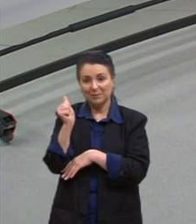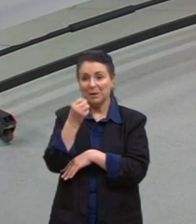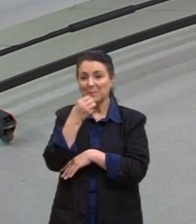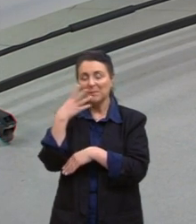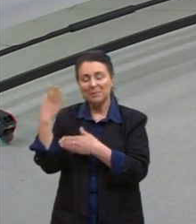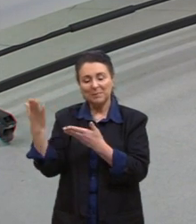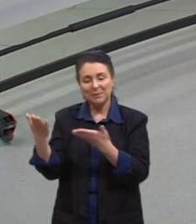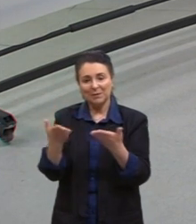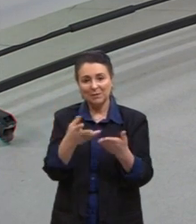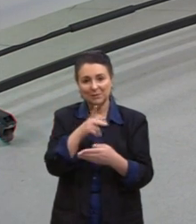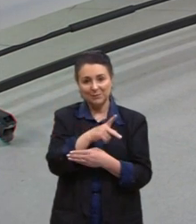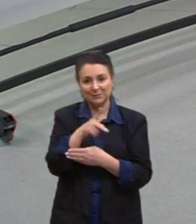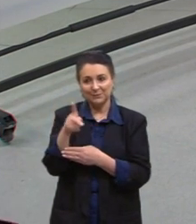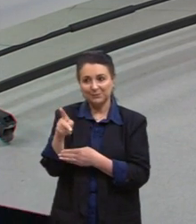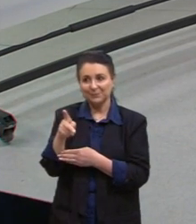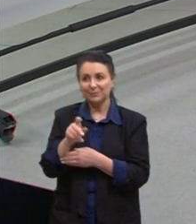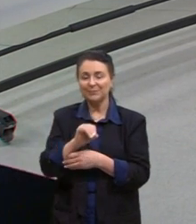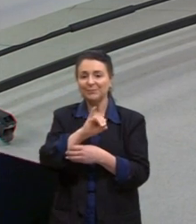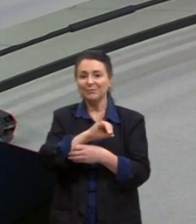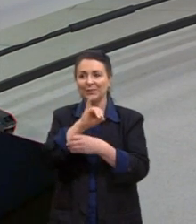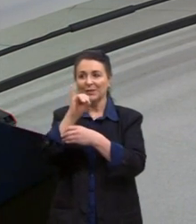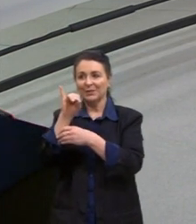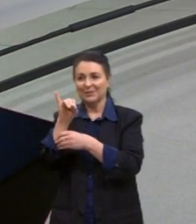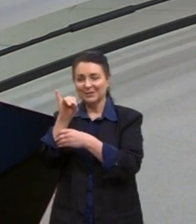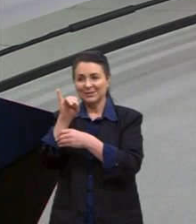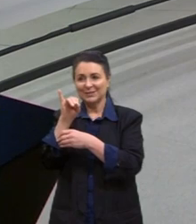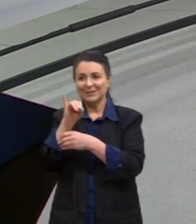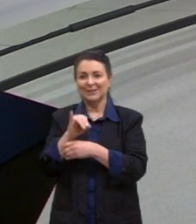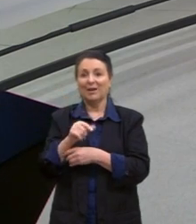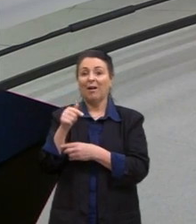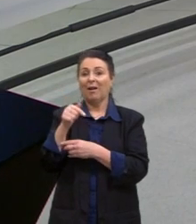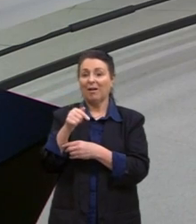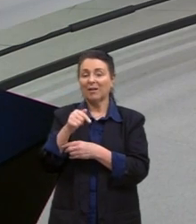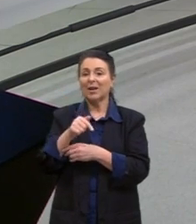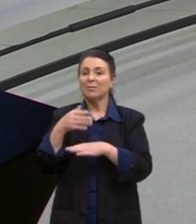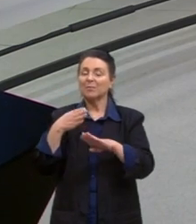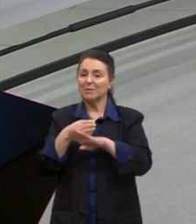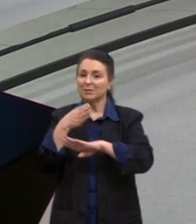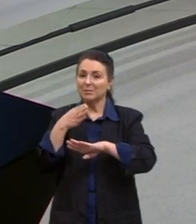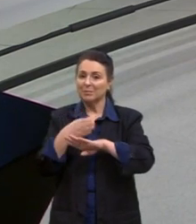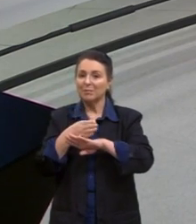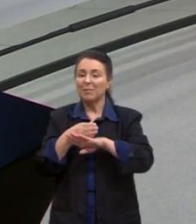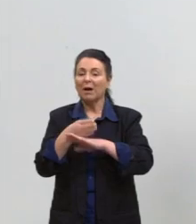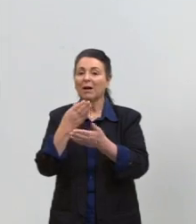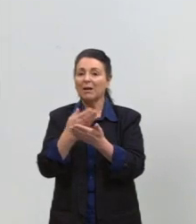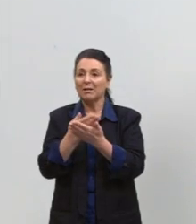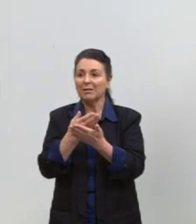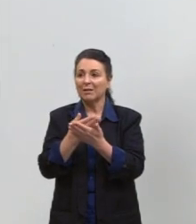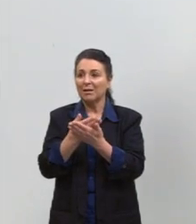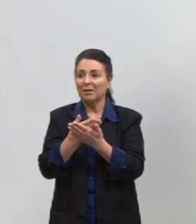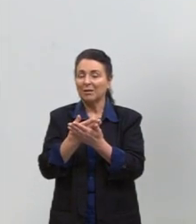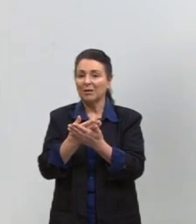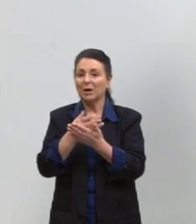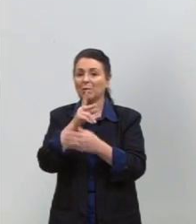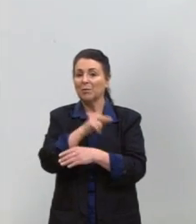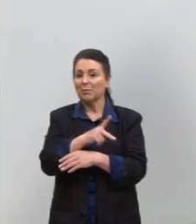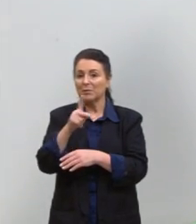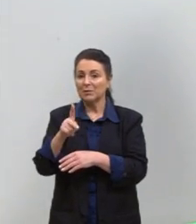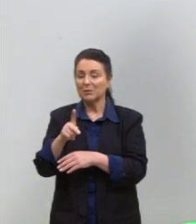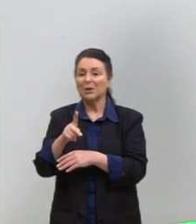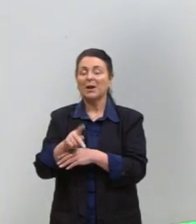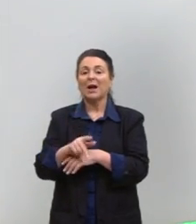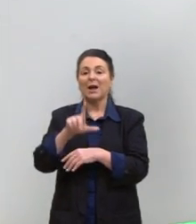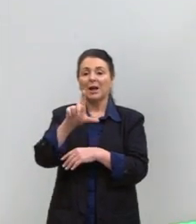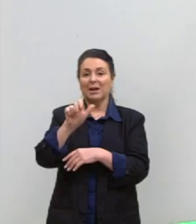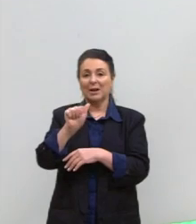bem-vinda oi oi pessoas estamos aqui para participar então né dessa aula aí com a Prof Larissa